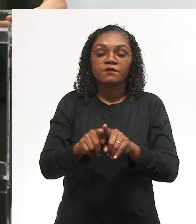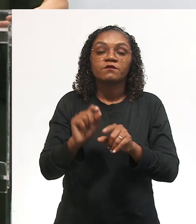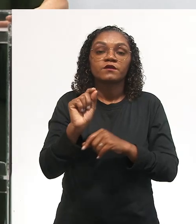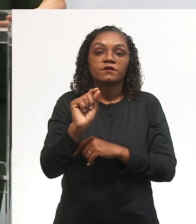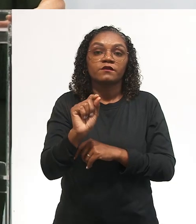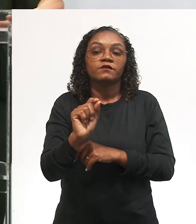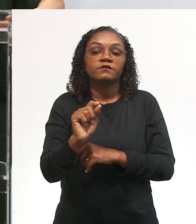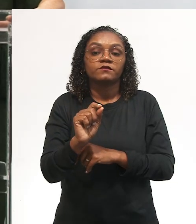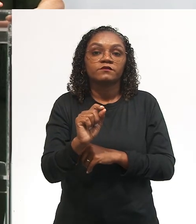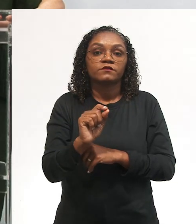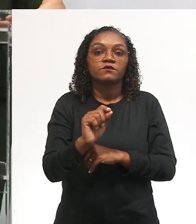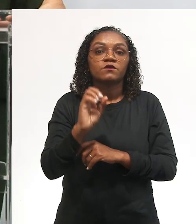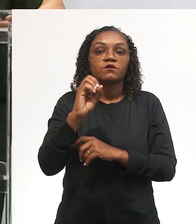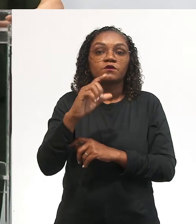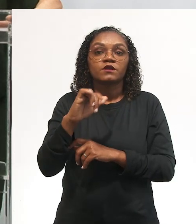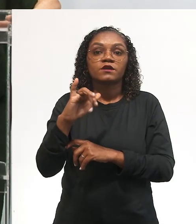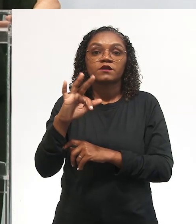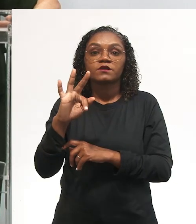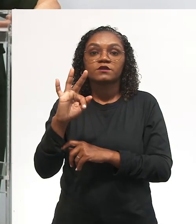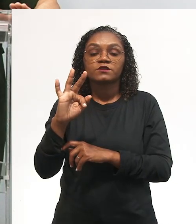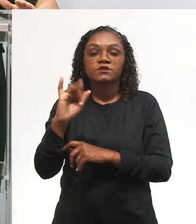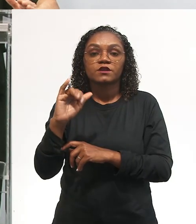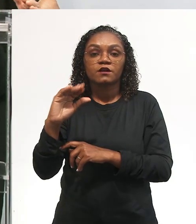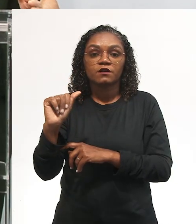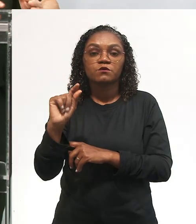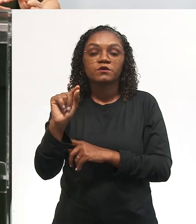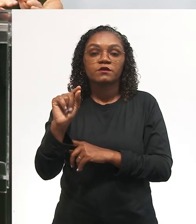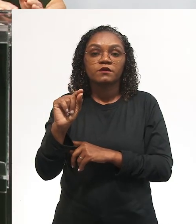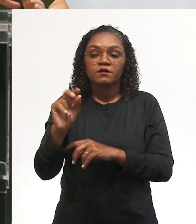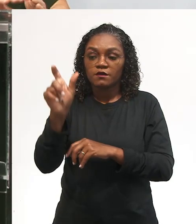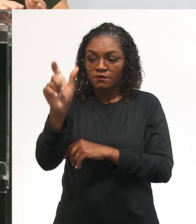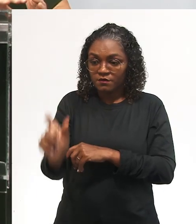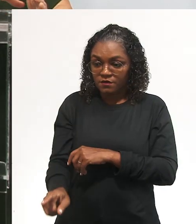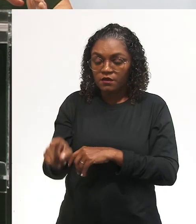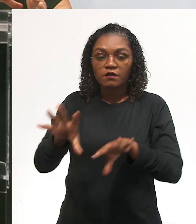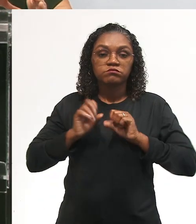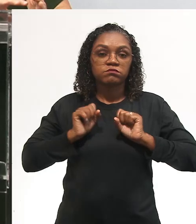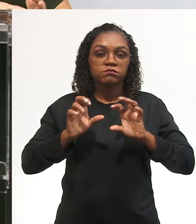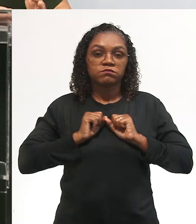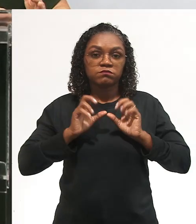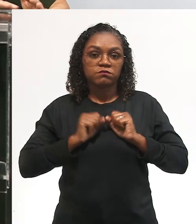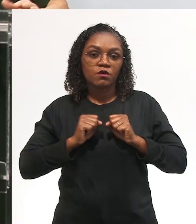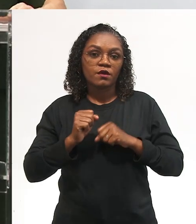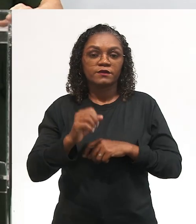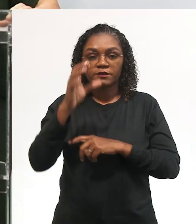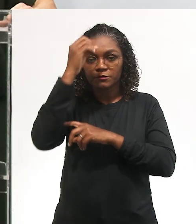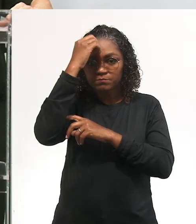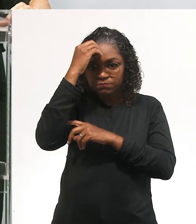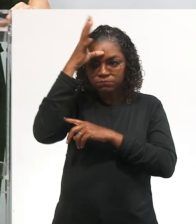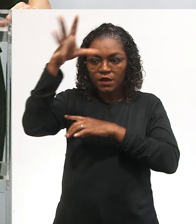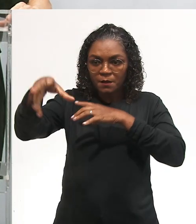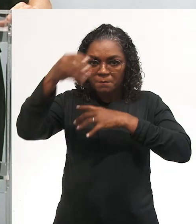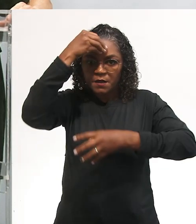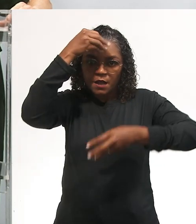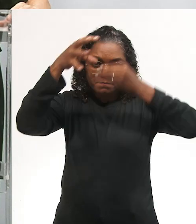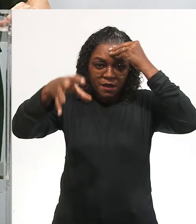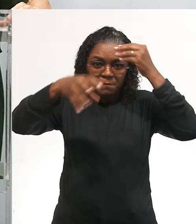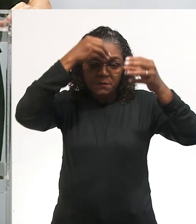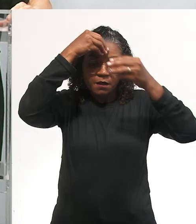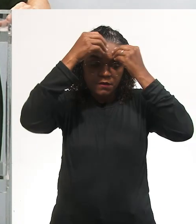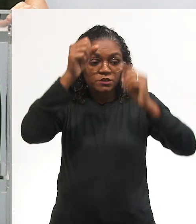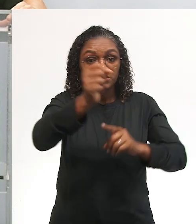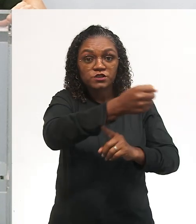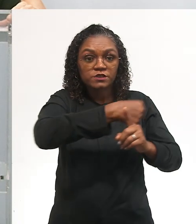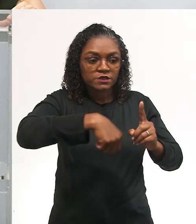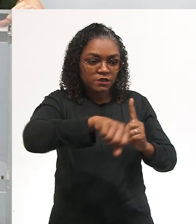formação omnilateral ela é uma formação holística, em que o sujeito tem apropriação dos diferentes conhecimentos que